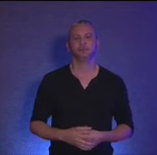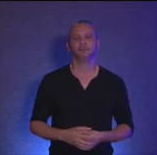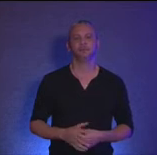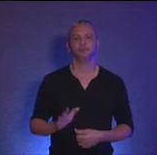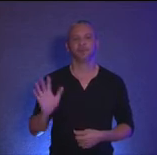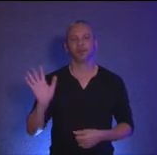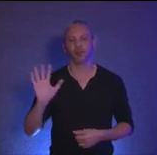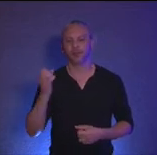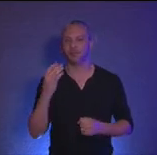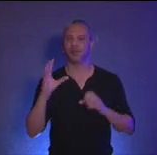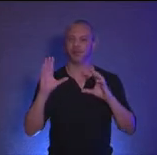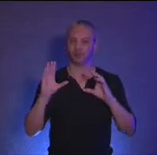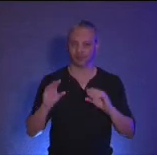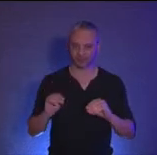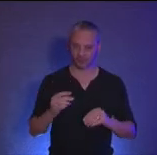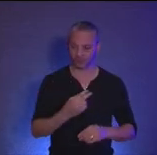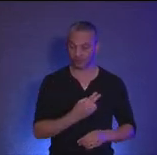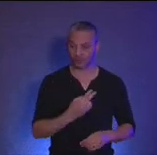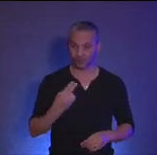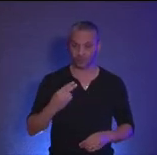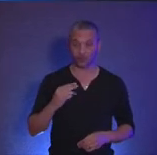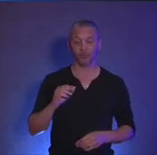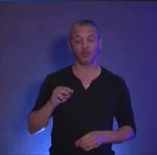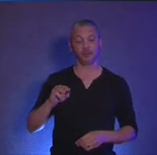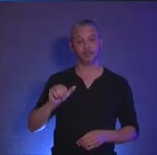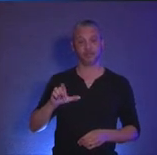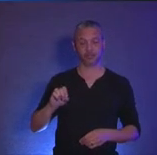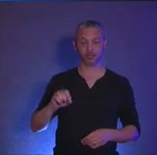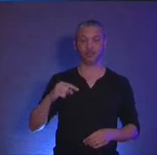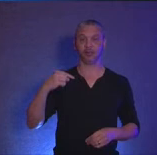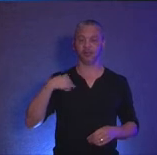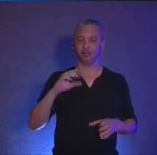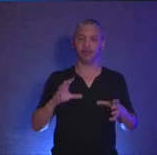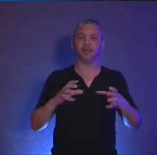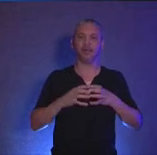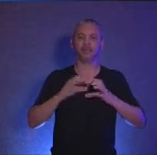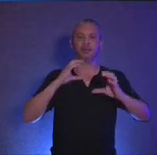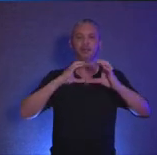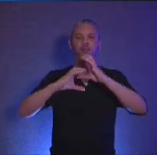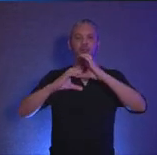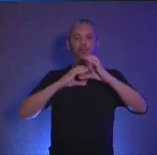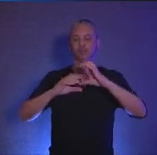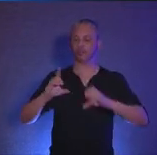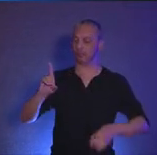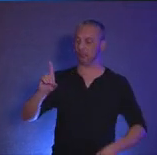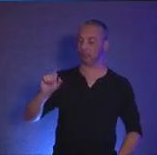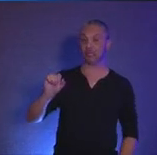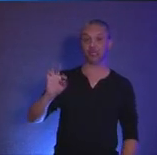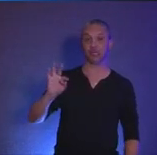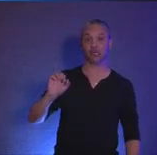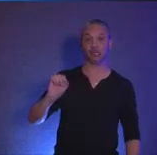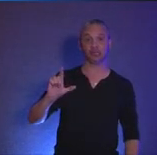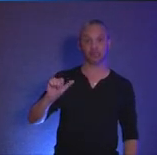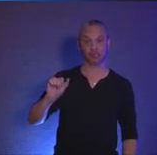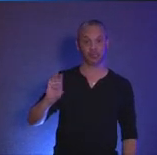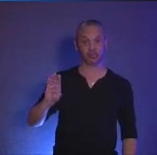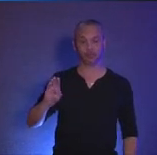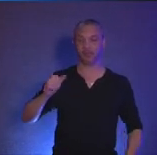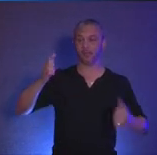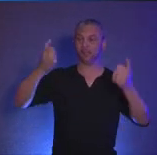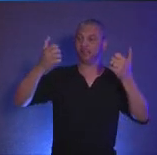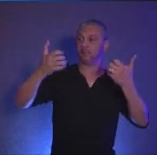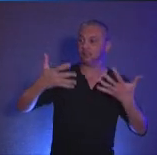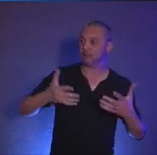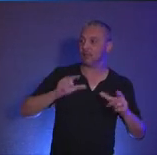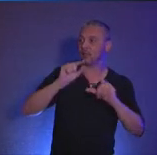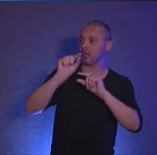Oi, gente, boa noite. Meu nome é Edilana Damasceno. Eu faço parte da equipe de comunicação do Datalab. E hoje eu estou aqui para falar um pouco